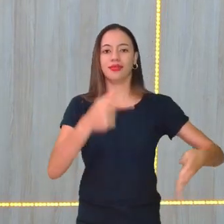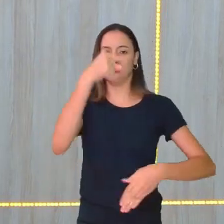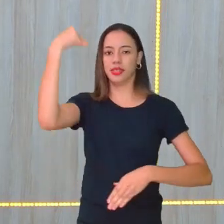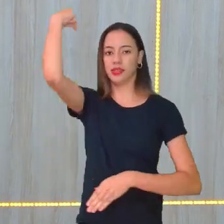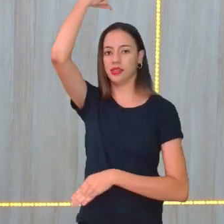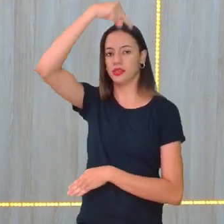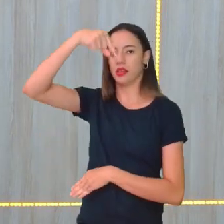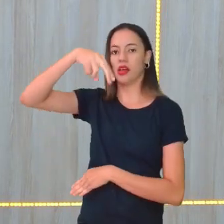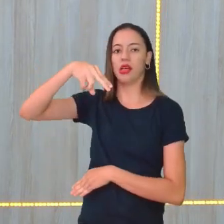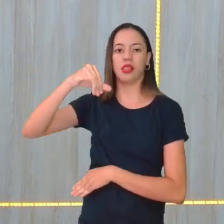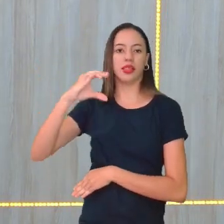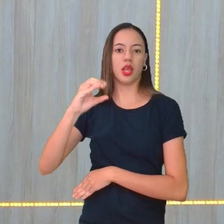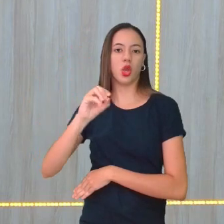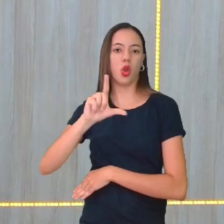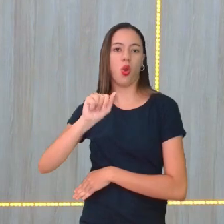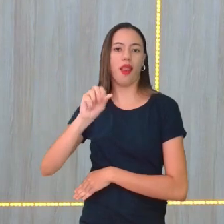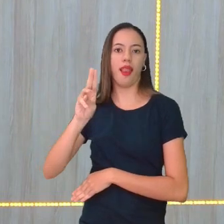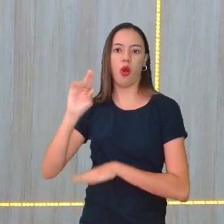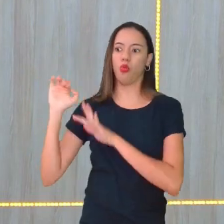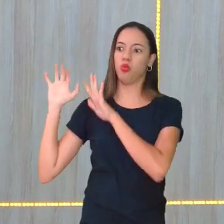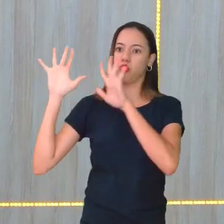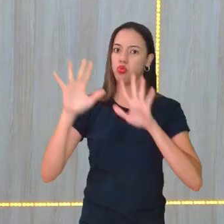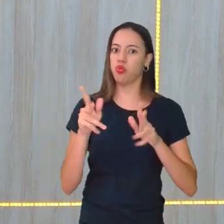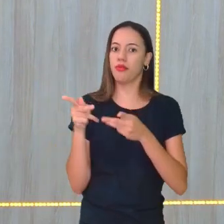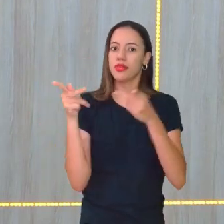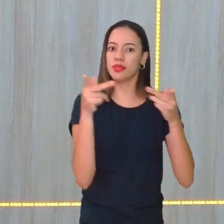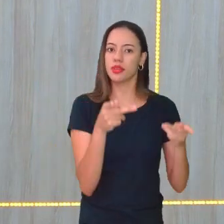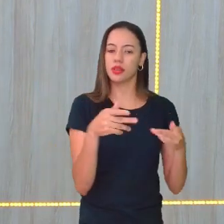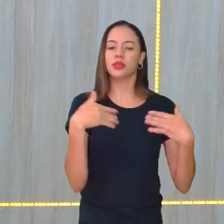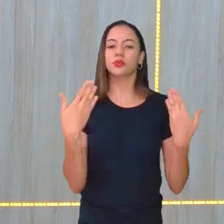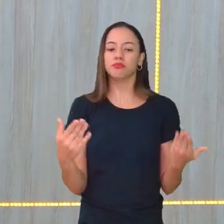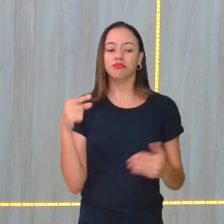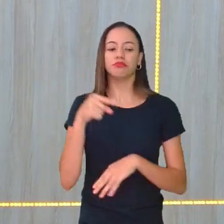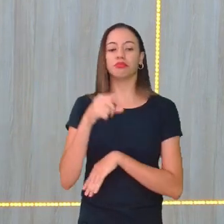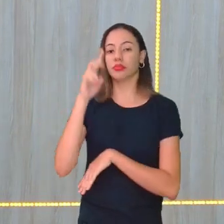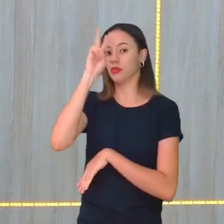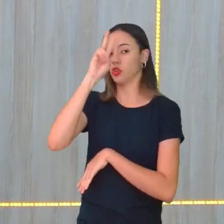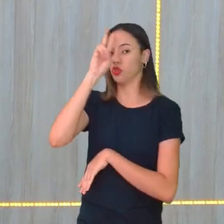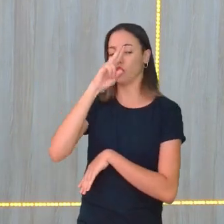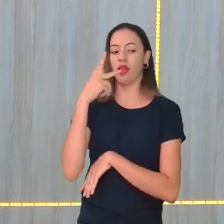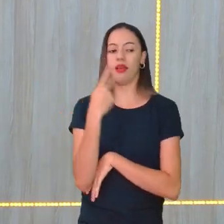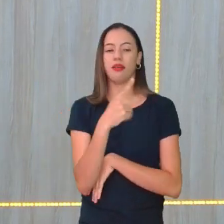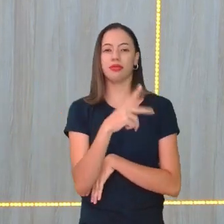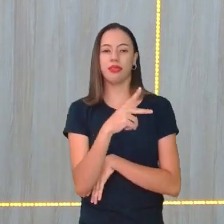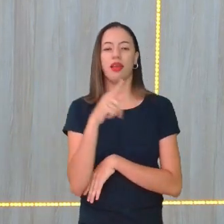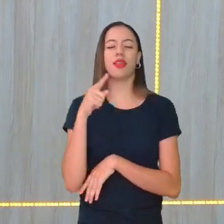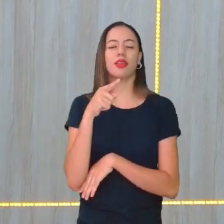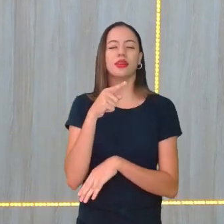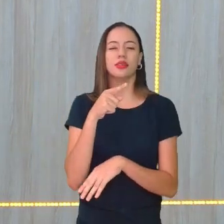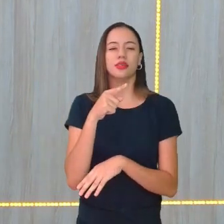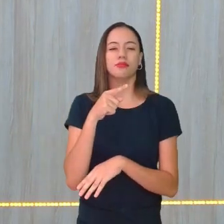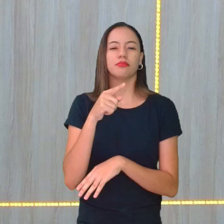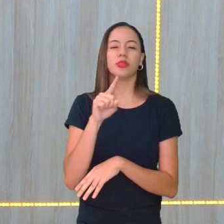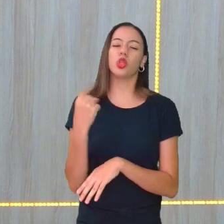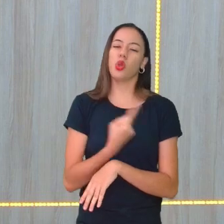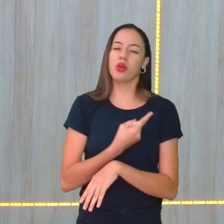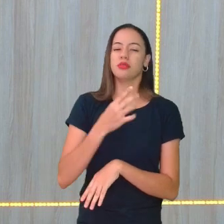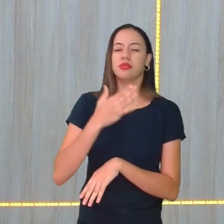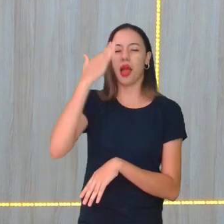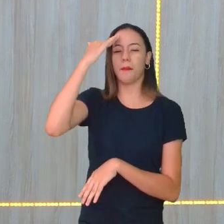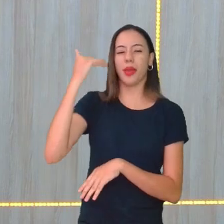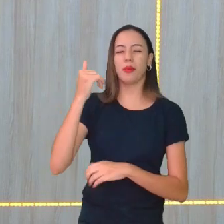a gente rastreia aí a história dele até mais ou menos o século